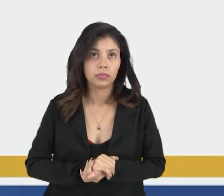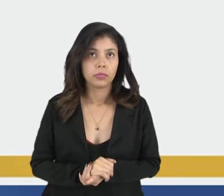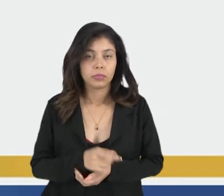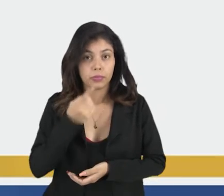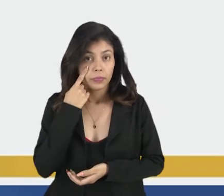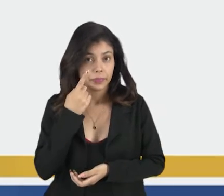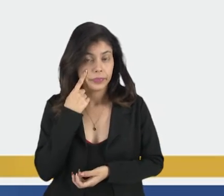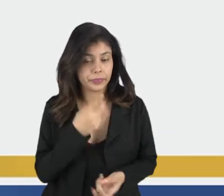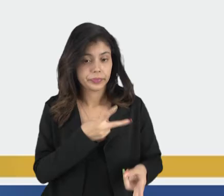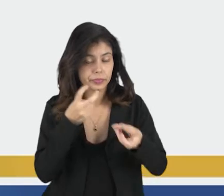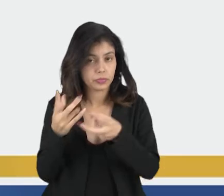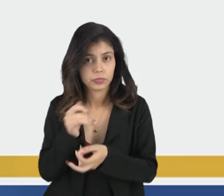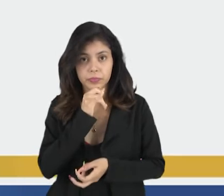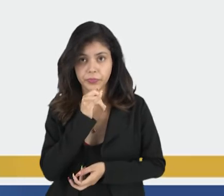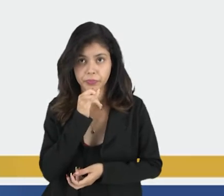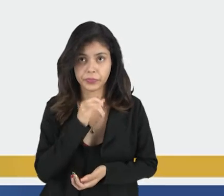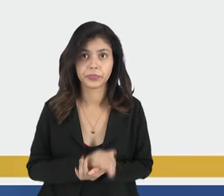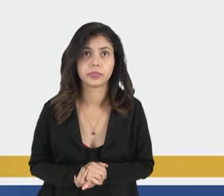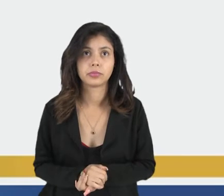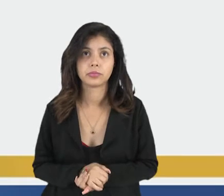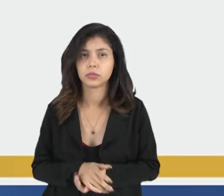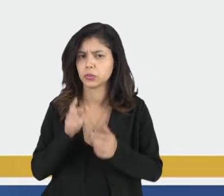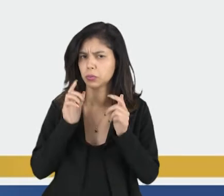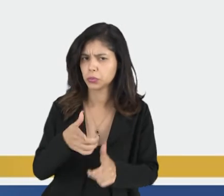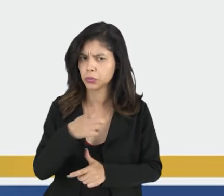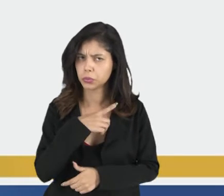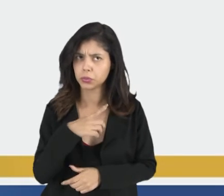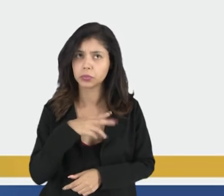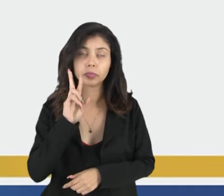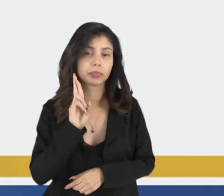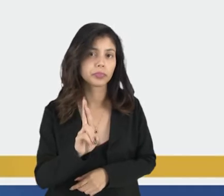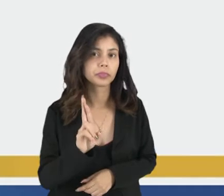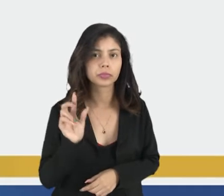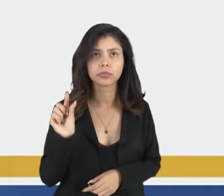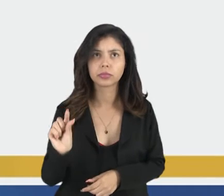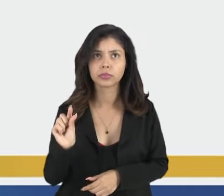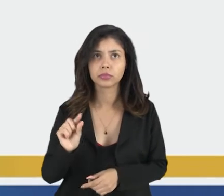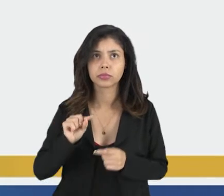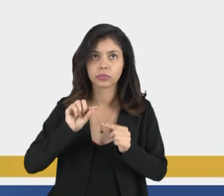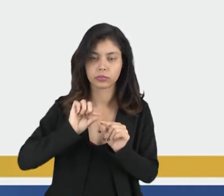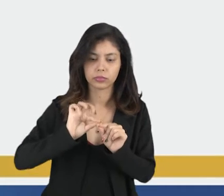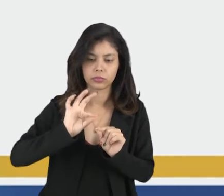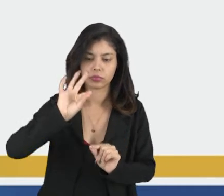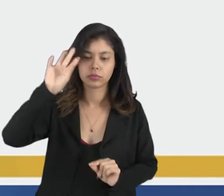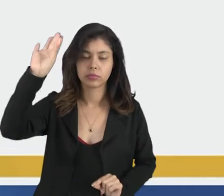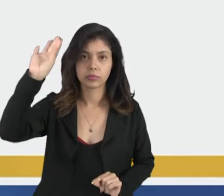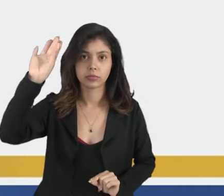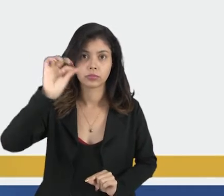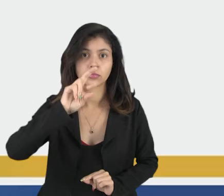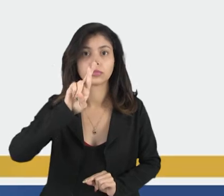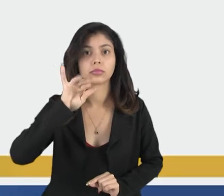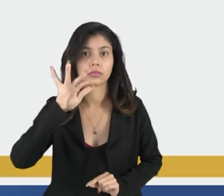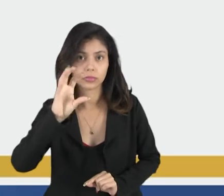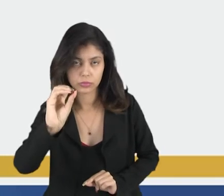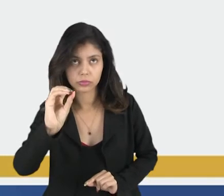vocês observarem um exemplo, aonde está o Rzinho, essa reta, é o